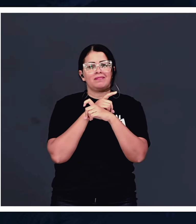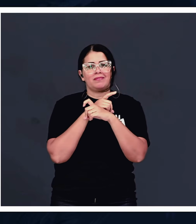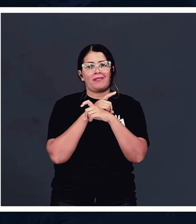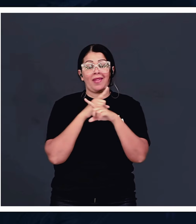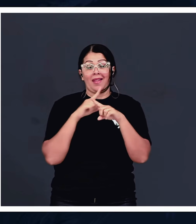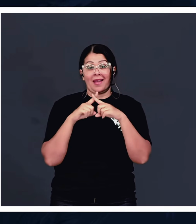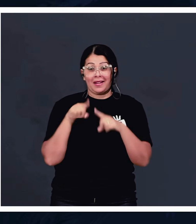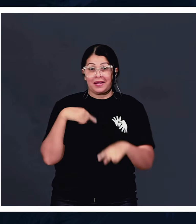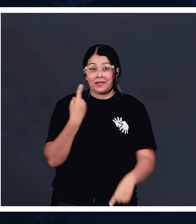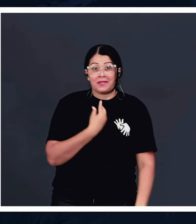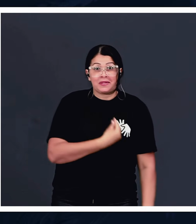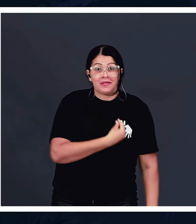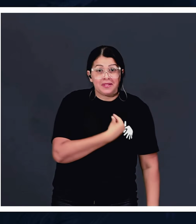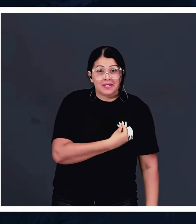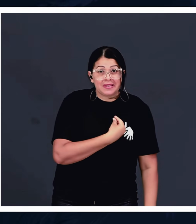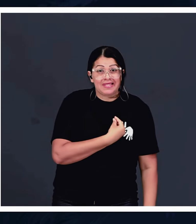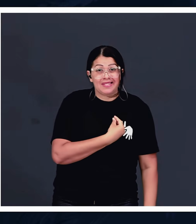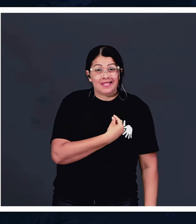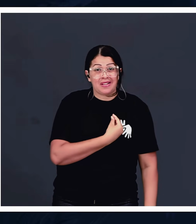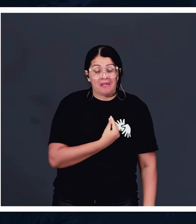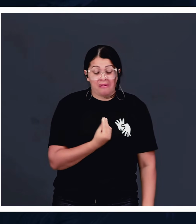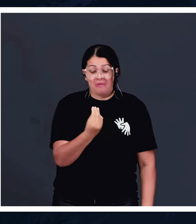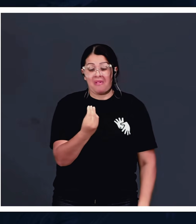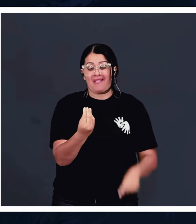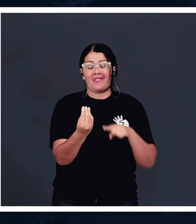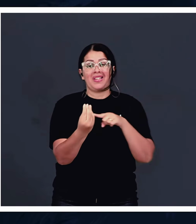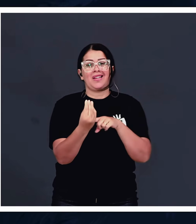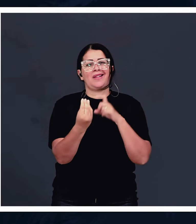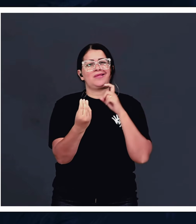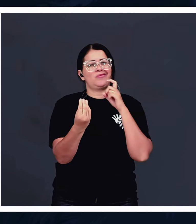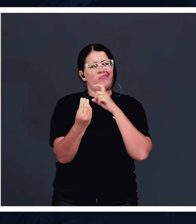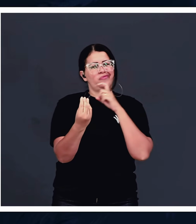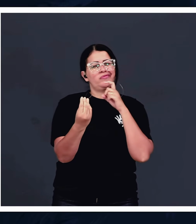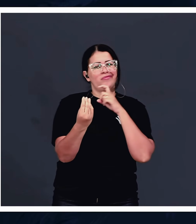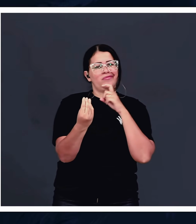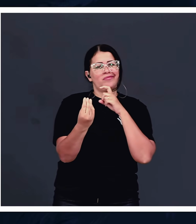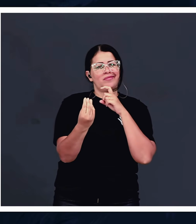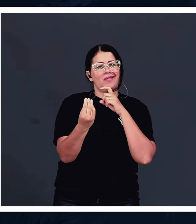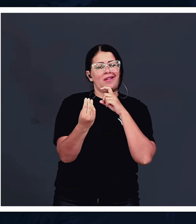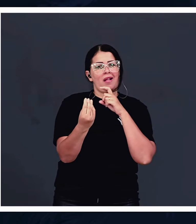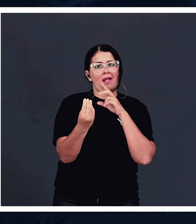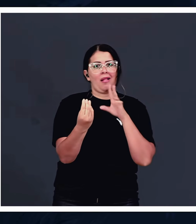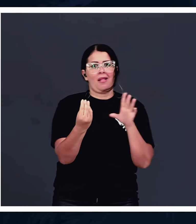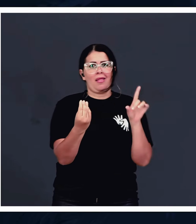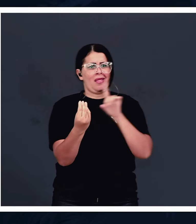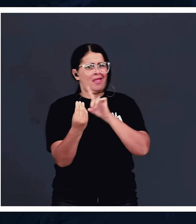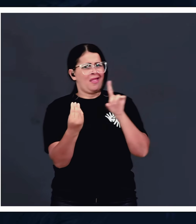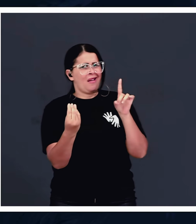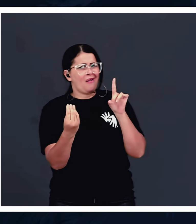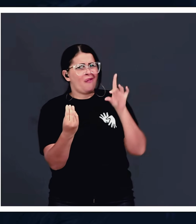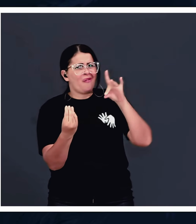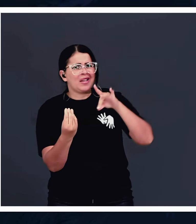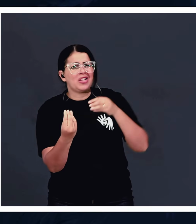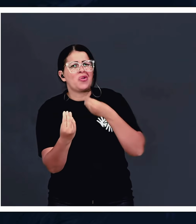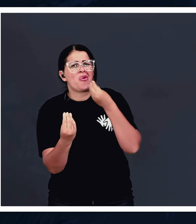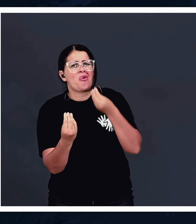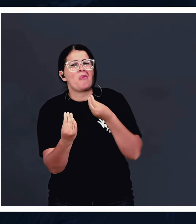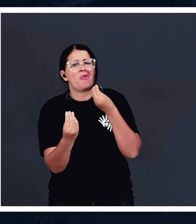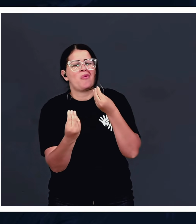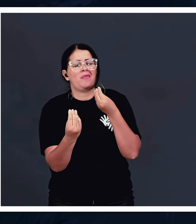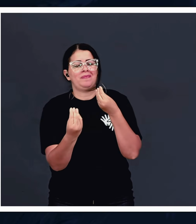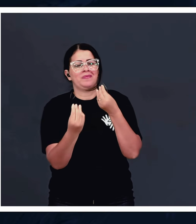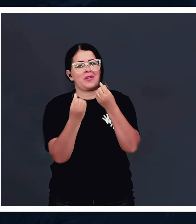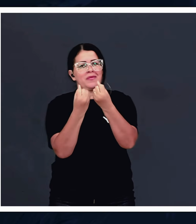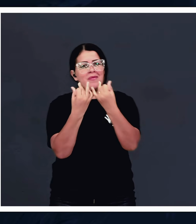e aí nós vivemos uma não verdade. Vamos usar assim para ser mais brando. Uma não verdade. Como seria